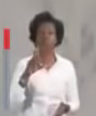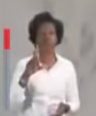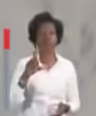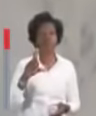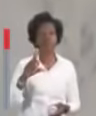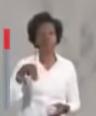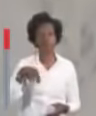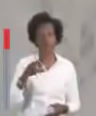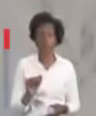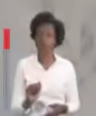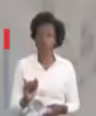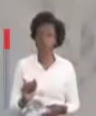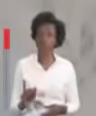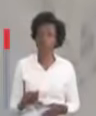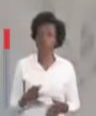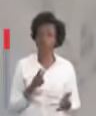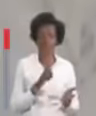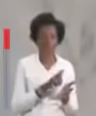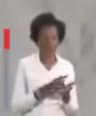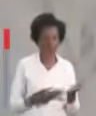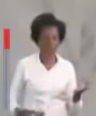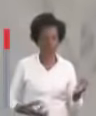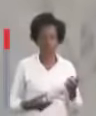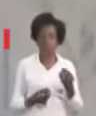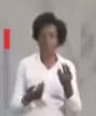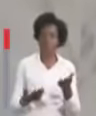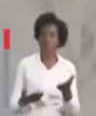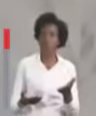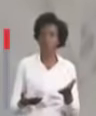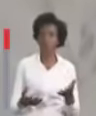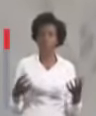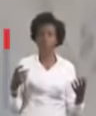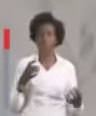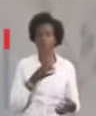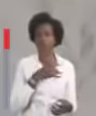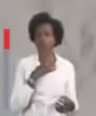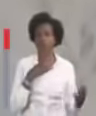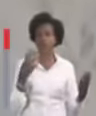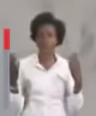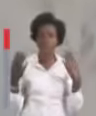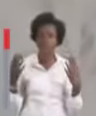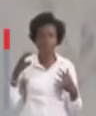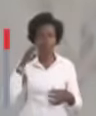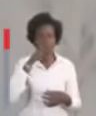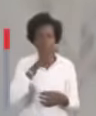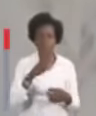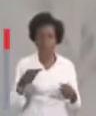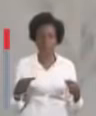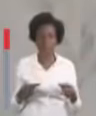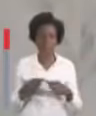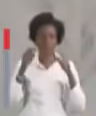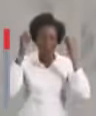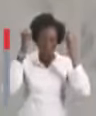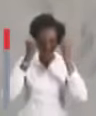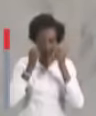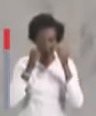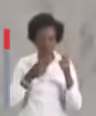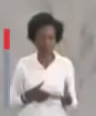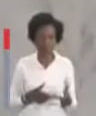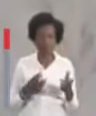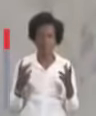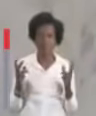certificados ain curso verdadeiro terrorismo psicológico uma verdadeira ameaça contra